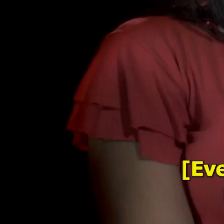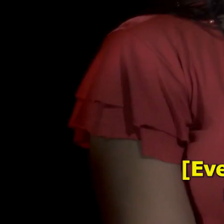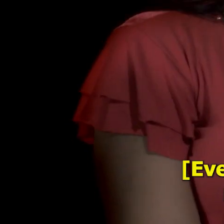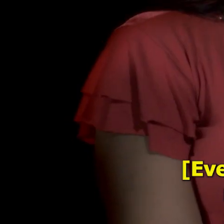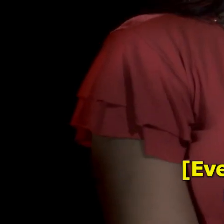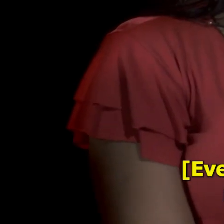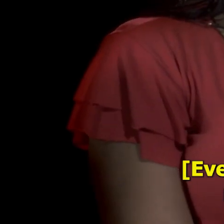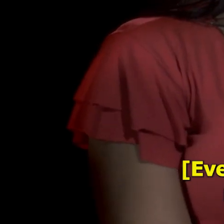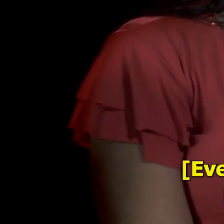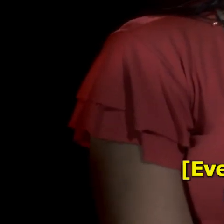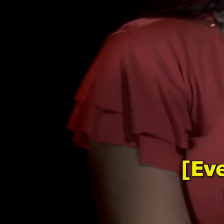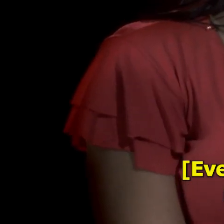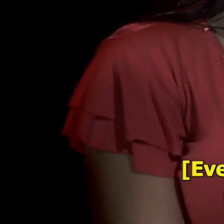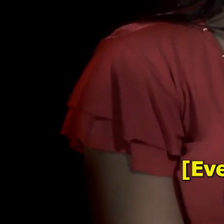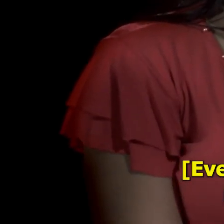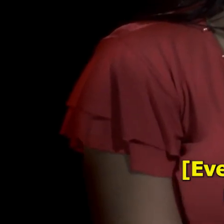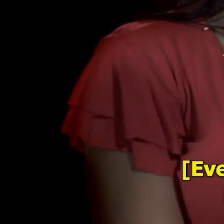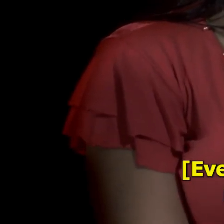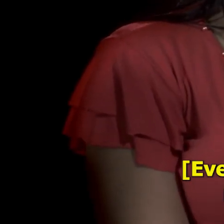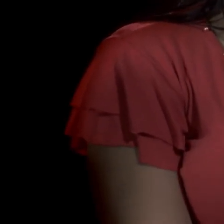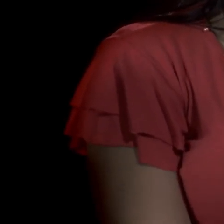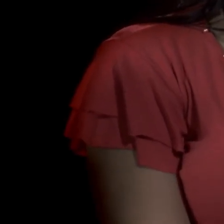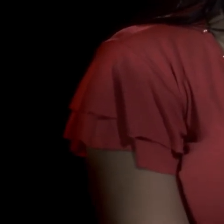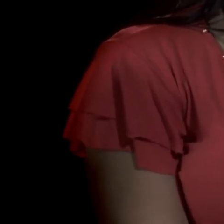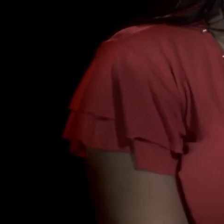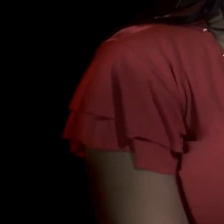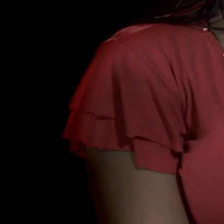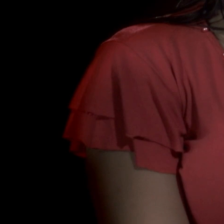Eu queria saber por que a senhora não conversava comigo sobre isso.